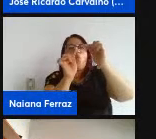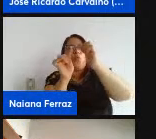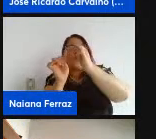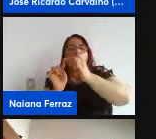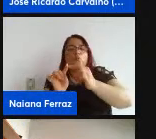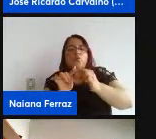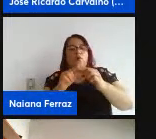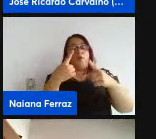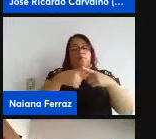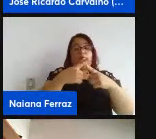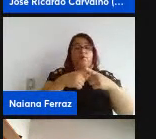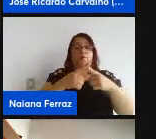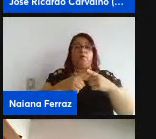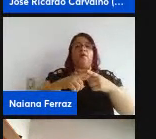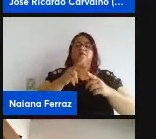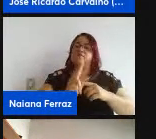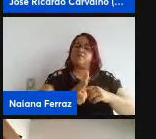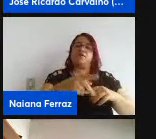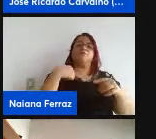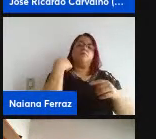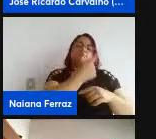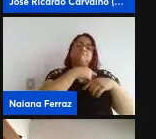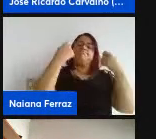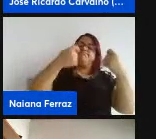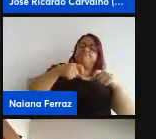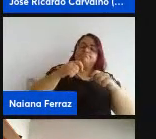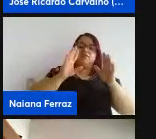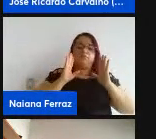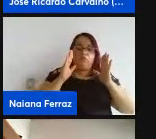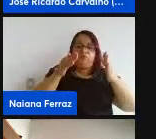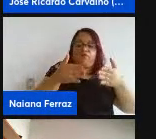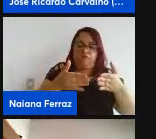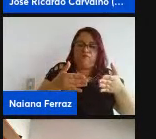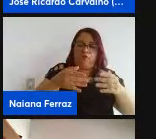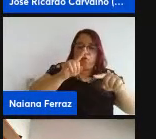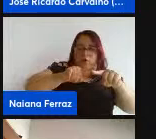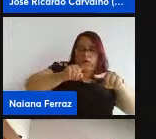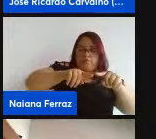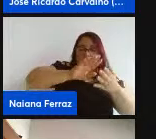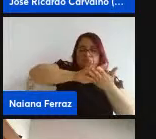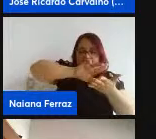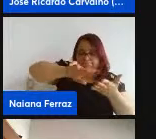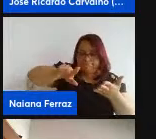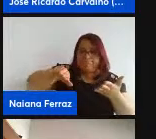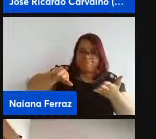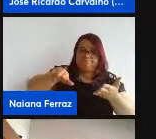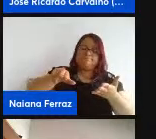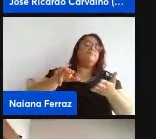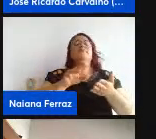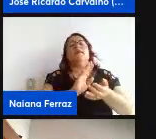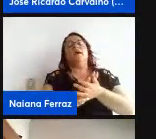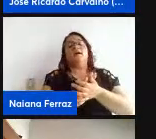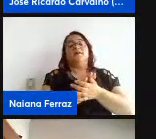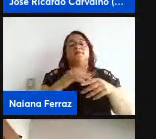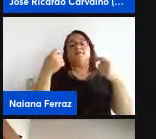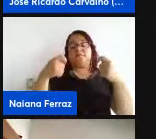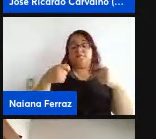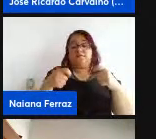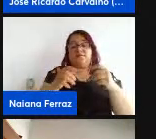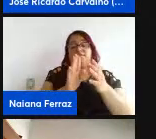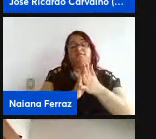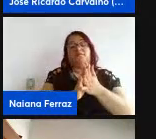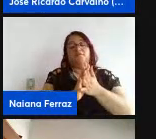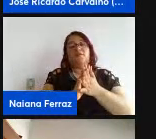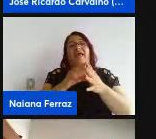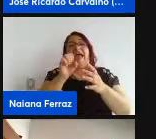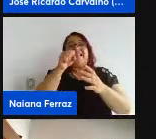que focar em determinados elementos, mas a gente sabe que um elemento, quando a gente mexe num elemento, a gente acaba